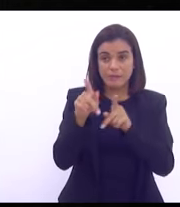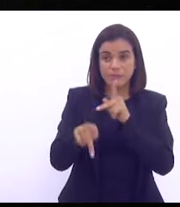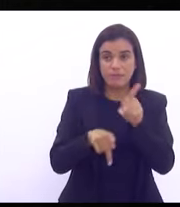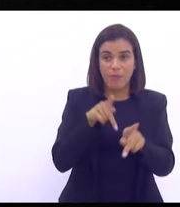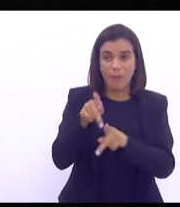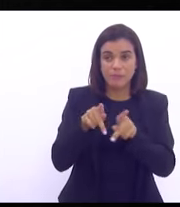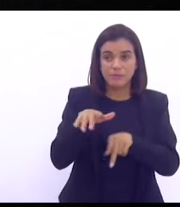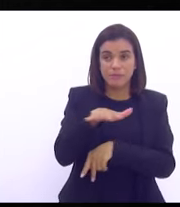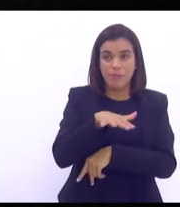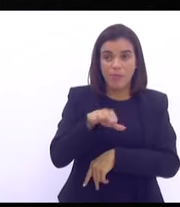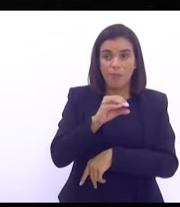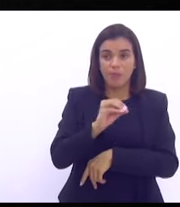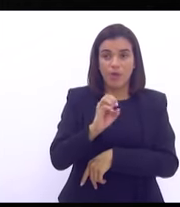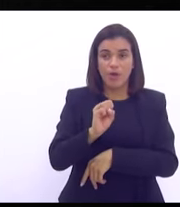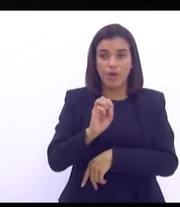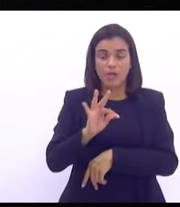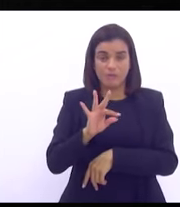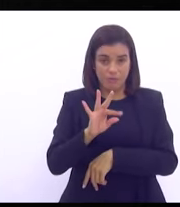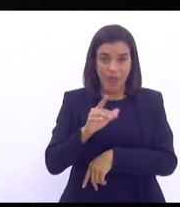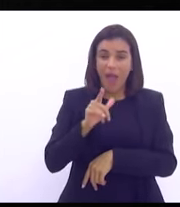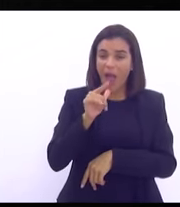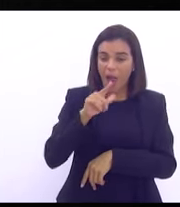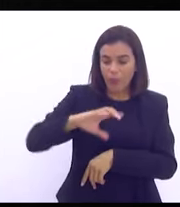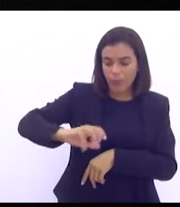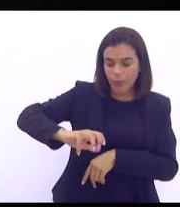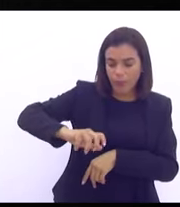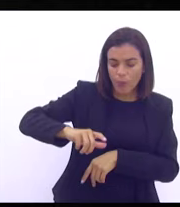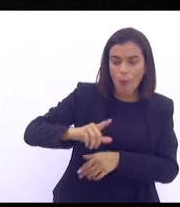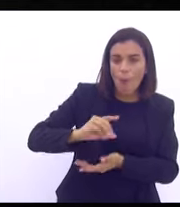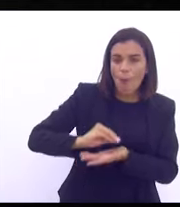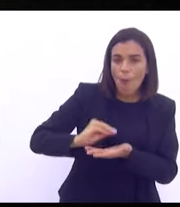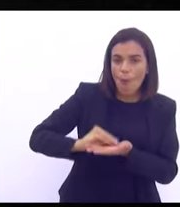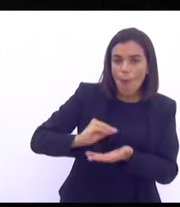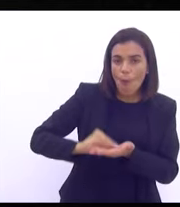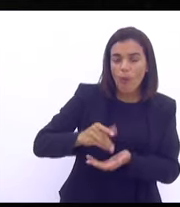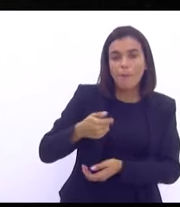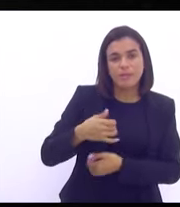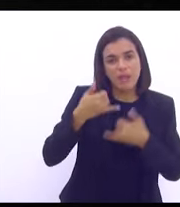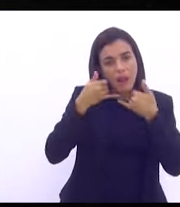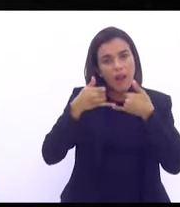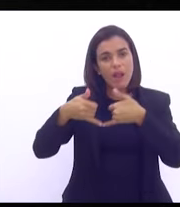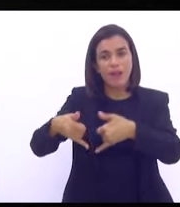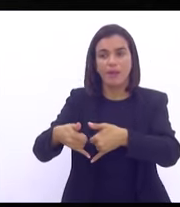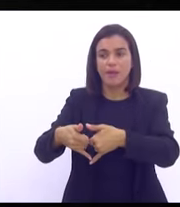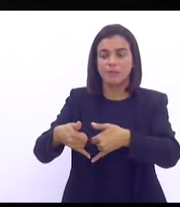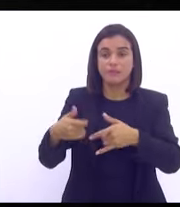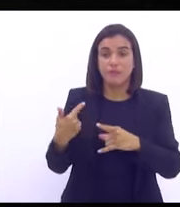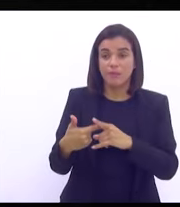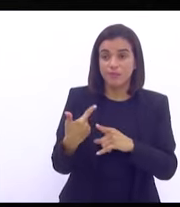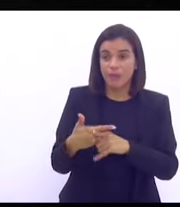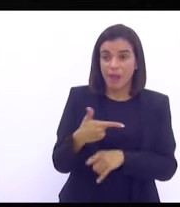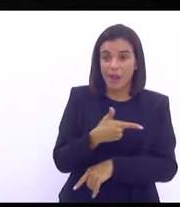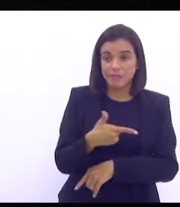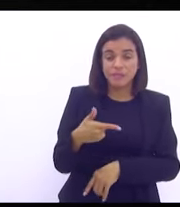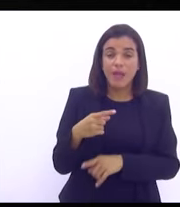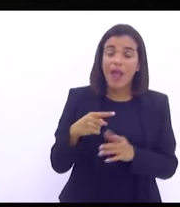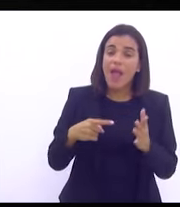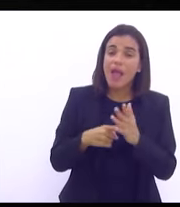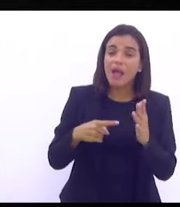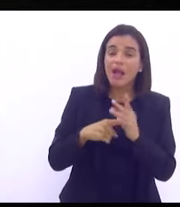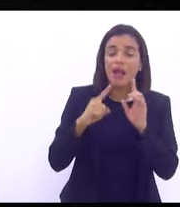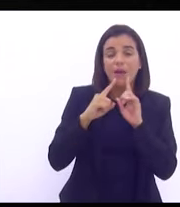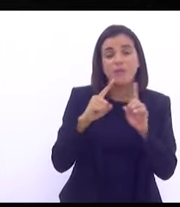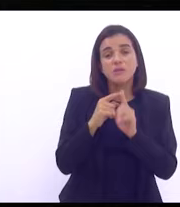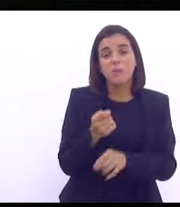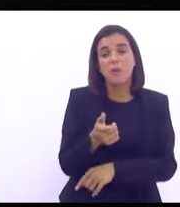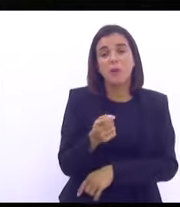população da Zona Oeste. Quando falta água na sua casa, tem que pegar e tem que ligar, porque senão o número de reclamações é tão pequeno que